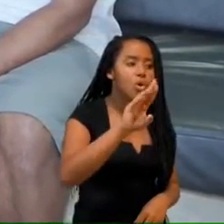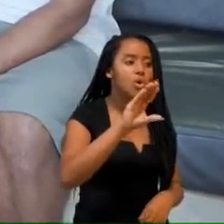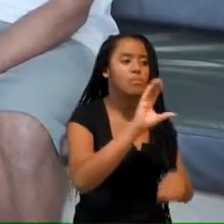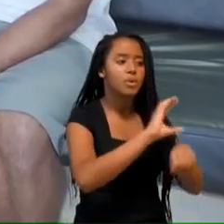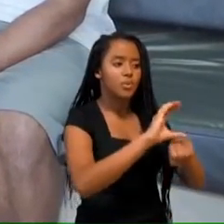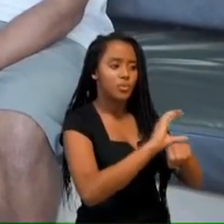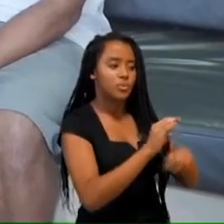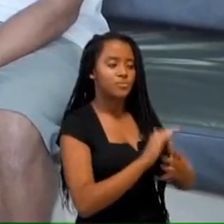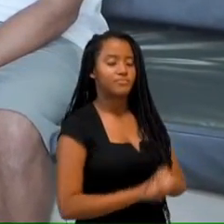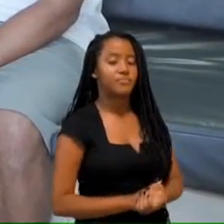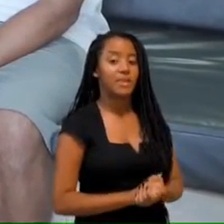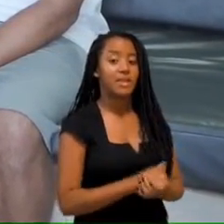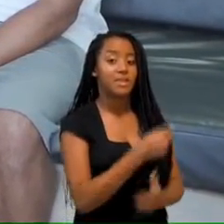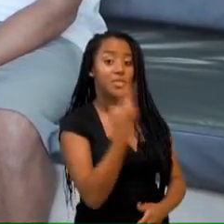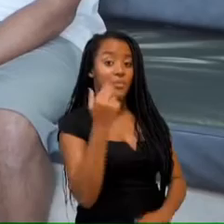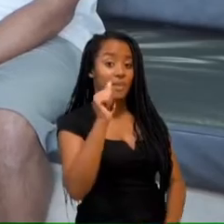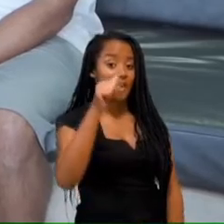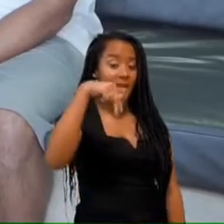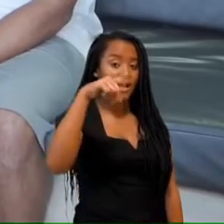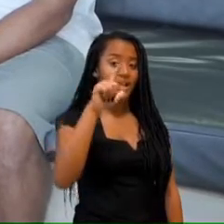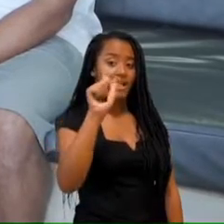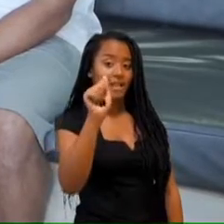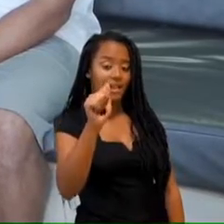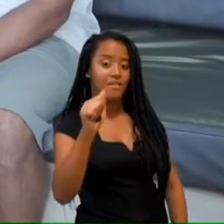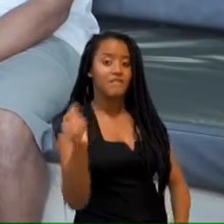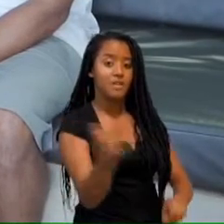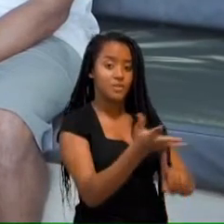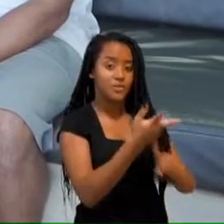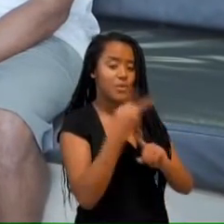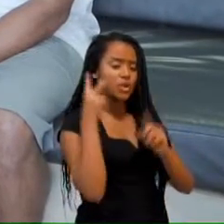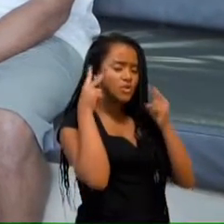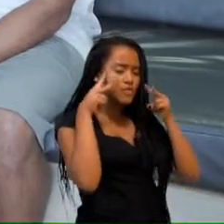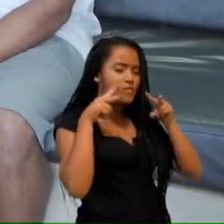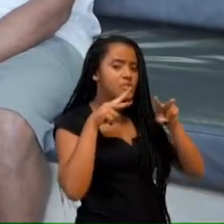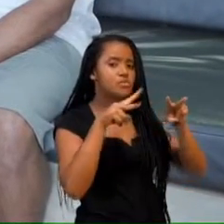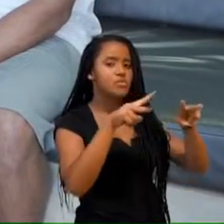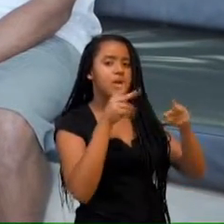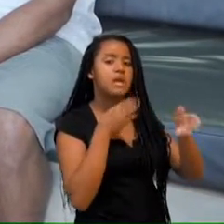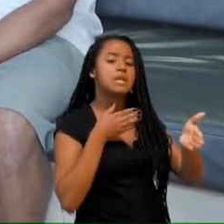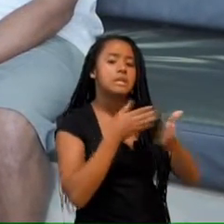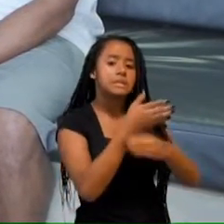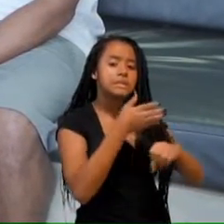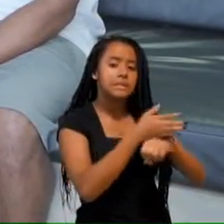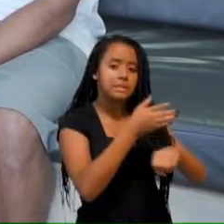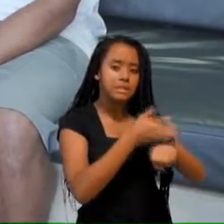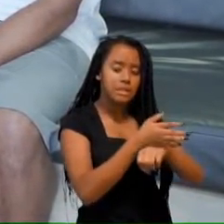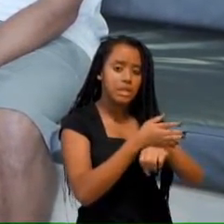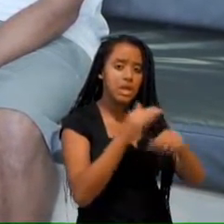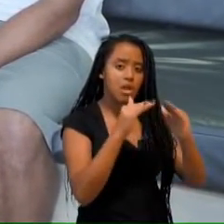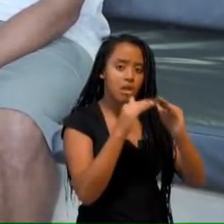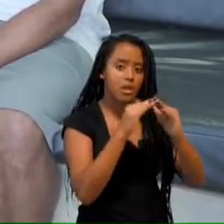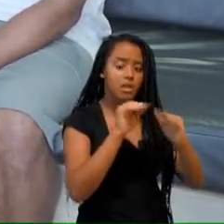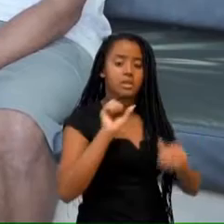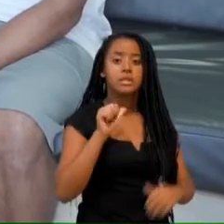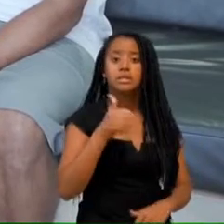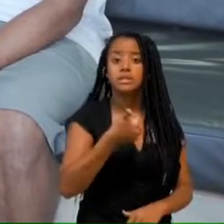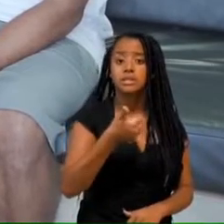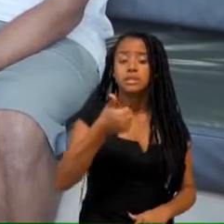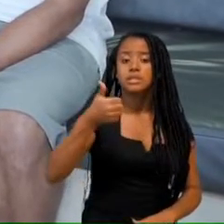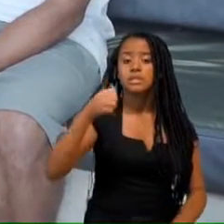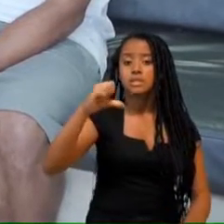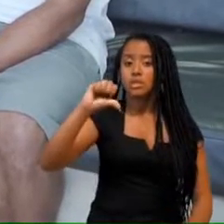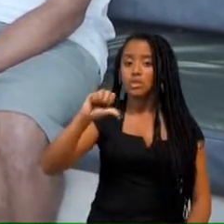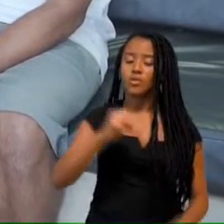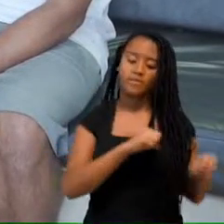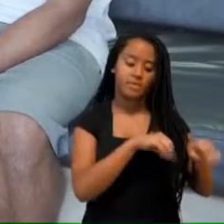é Alan eu faço artes visuais entrei na moradia em 2019 em setembro pessoal agora pergunta